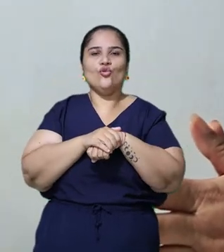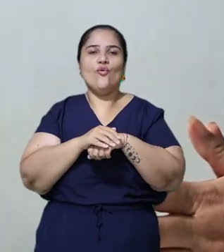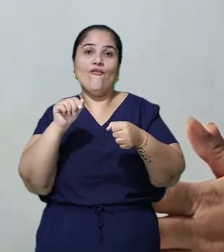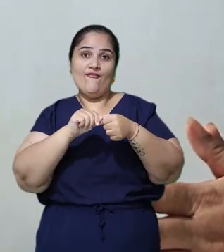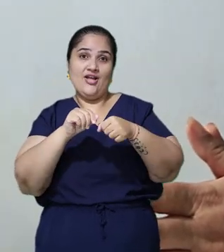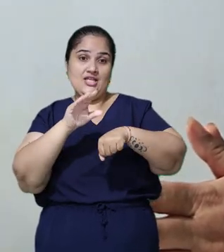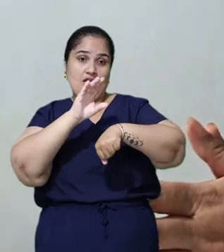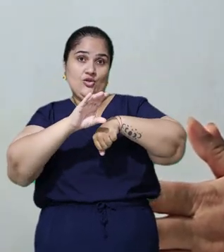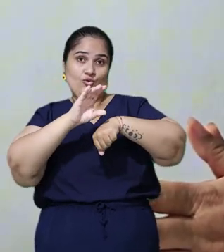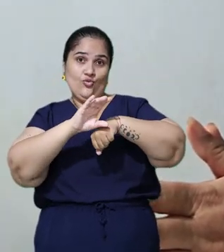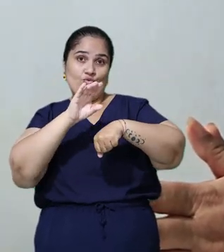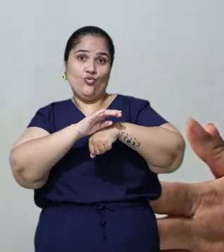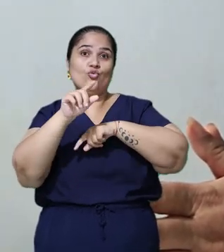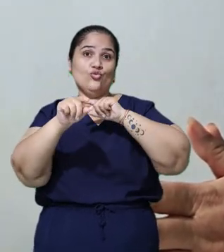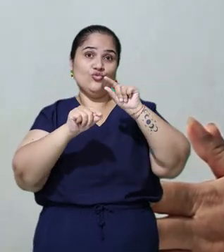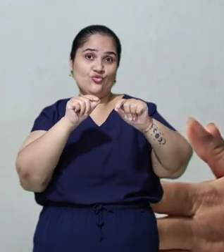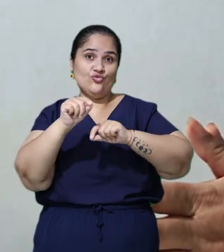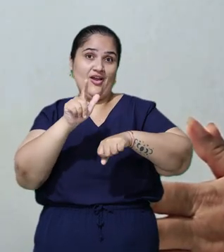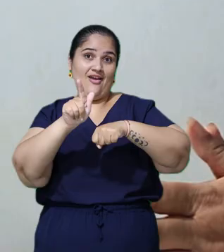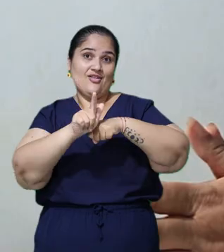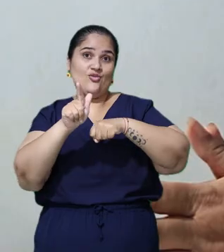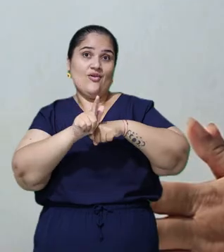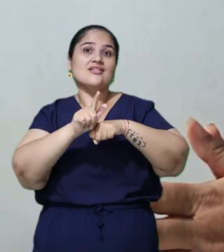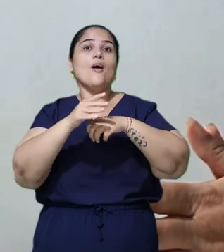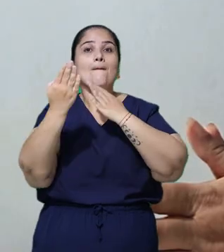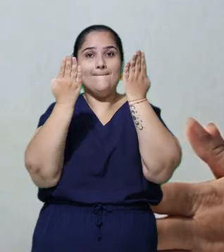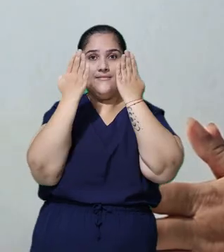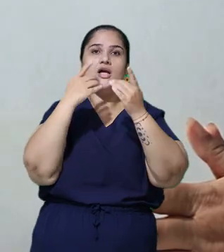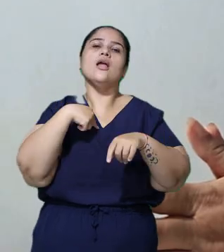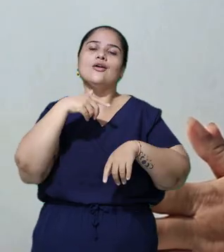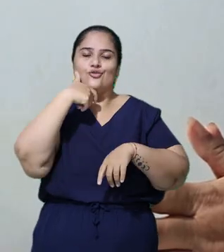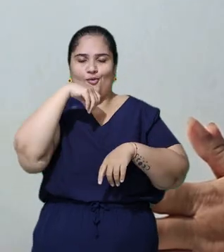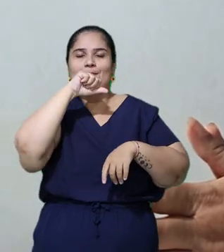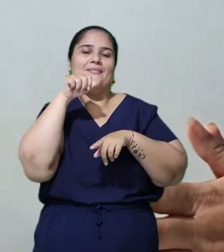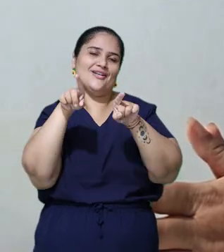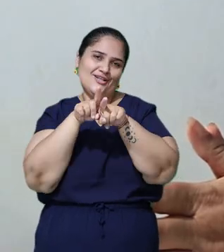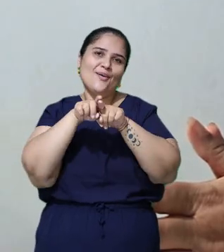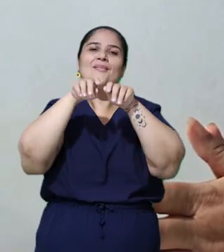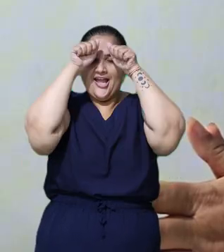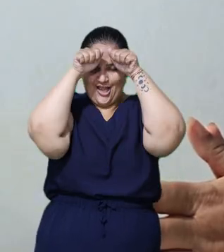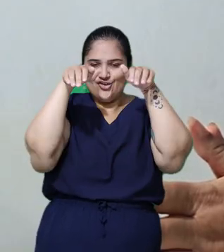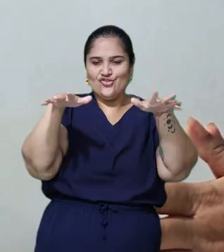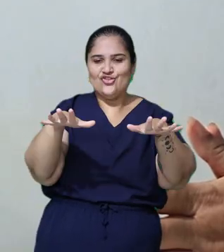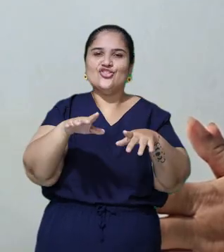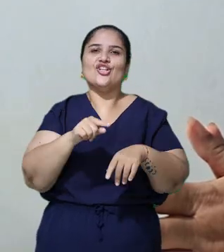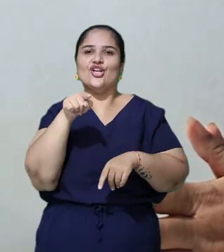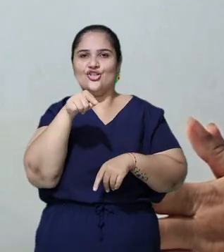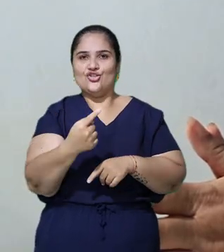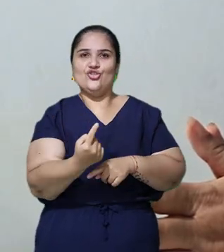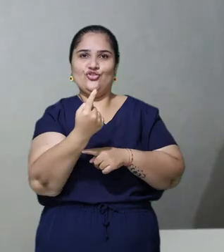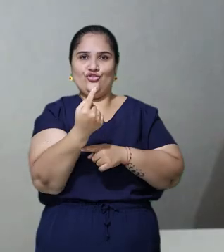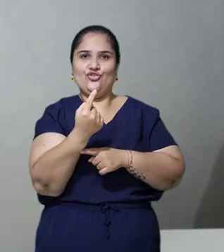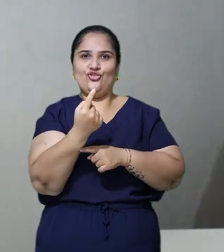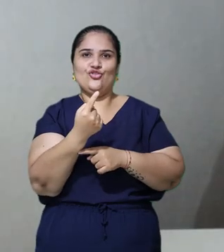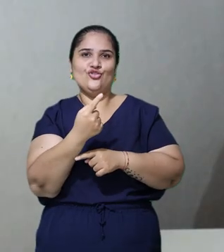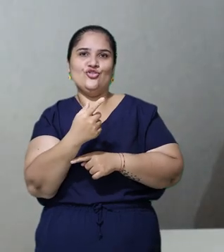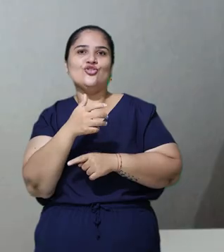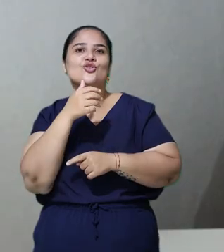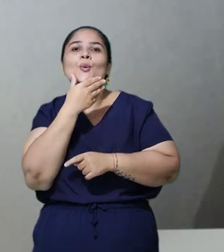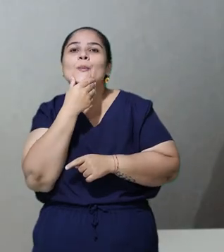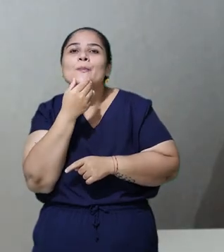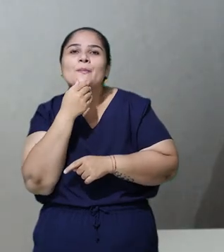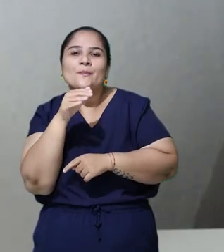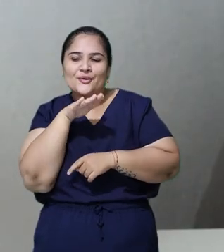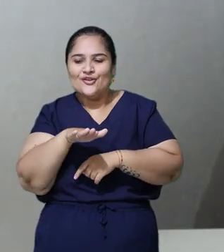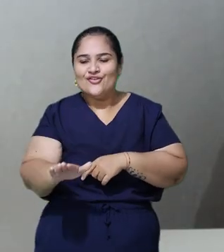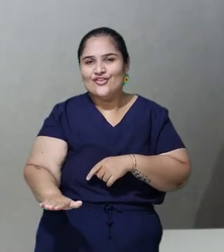neuropsicologia. Então, eu sou a mãe atípica também, mãe de um menino autista e TDAH. E estou me